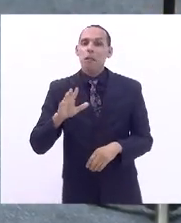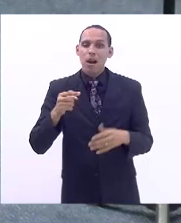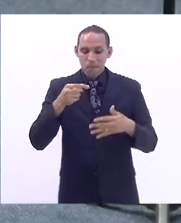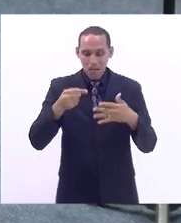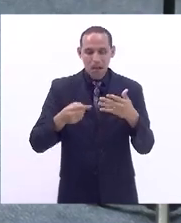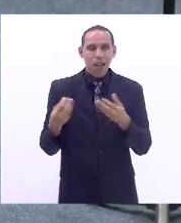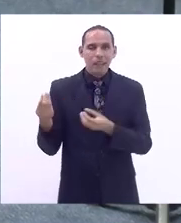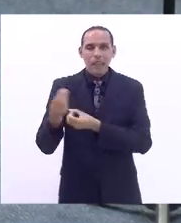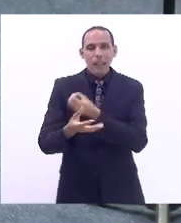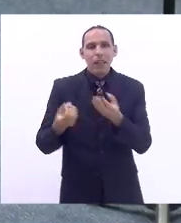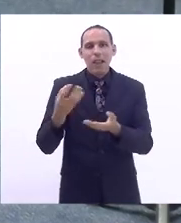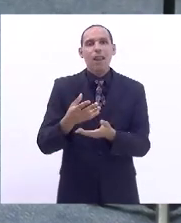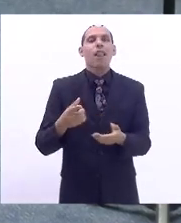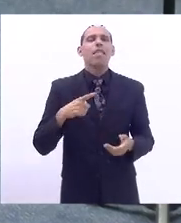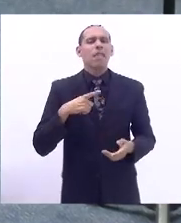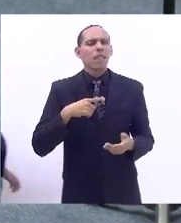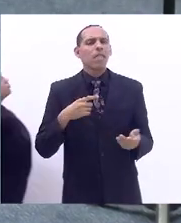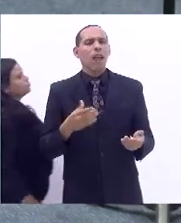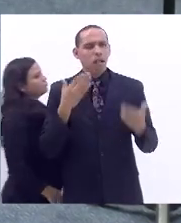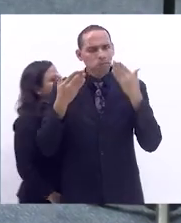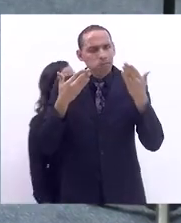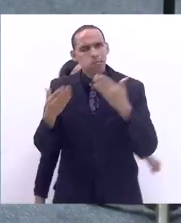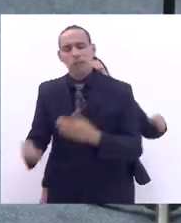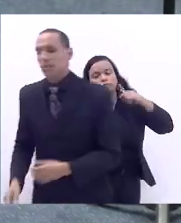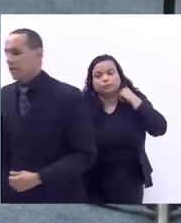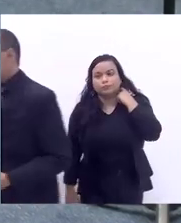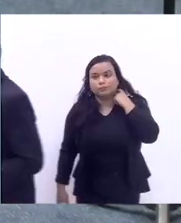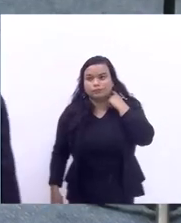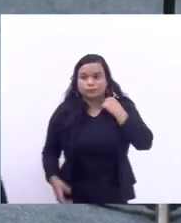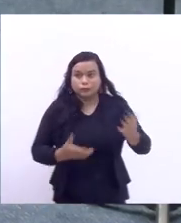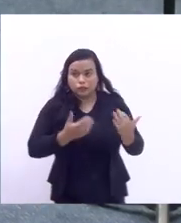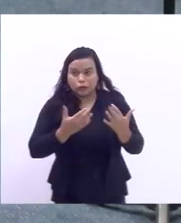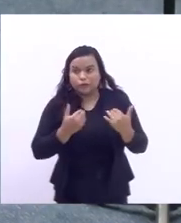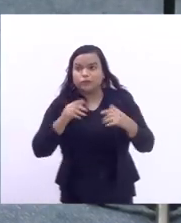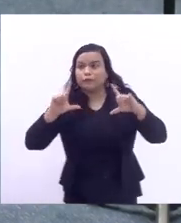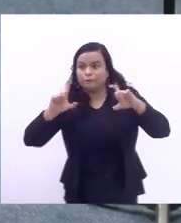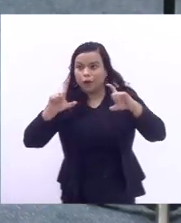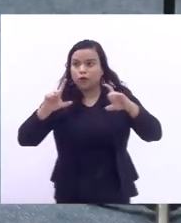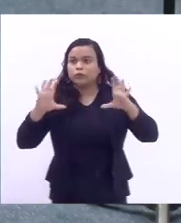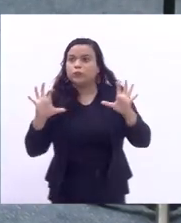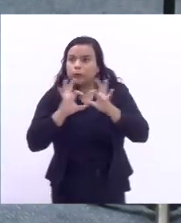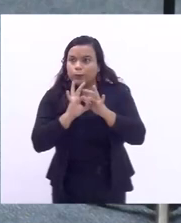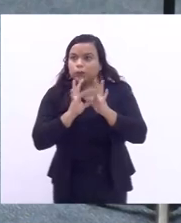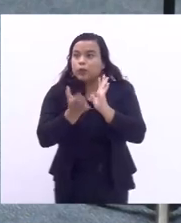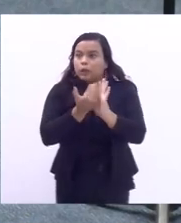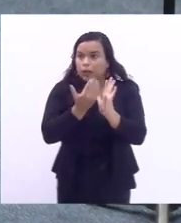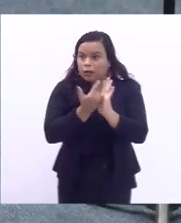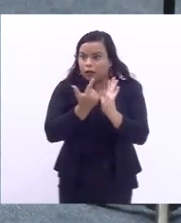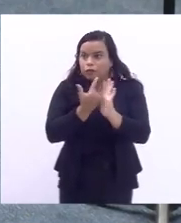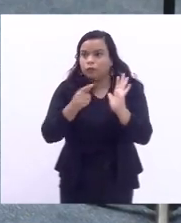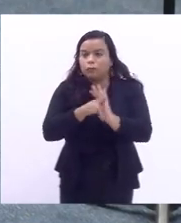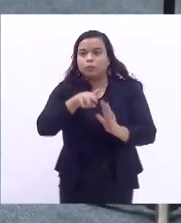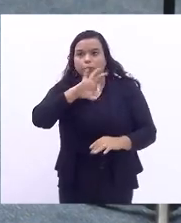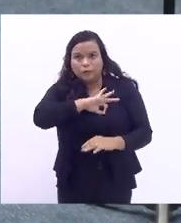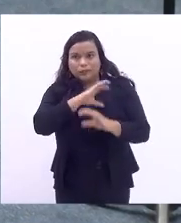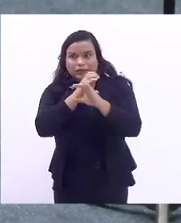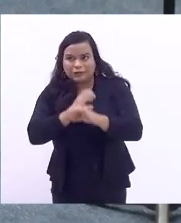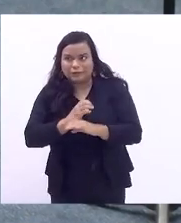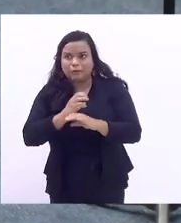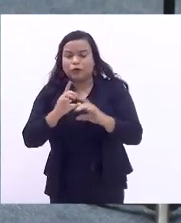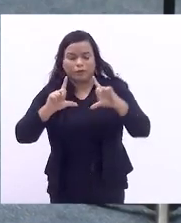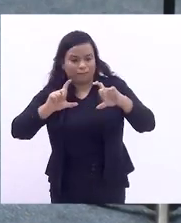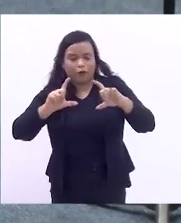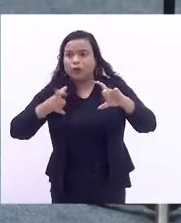atendimentos da comissão de jovens que tem a foto no incluído no livro da Polícia Civil EA foto é de 14 anos